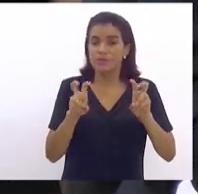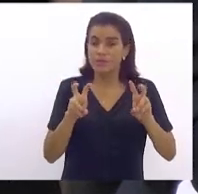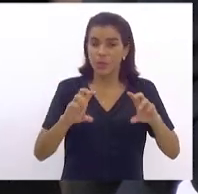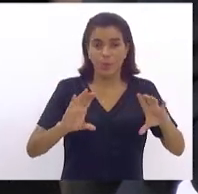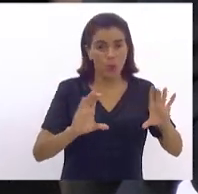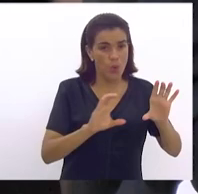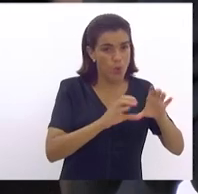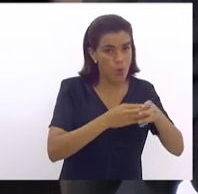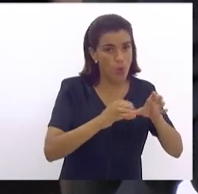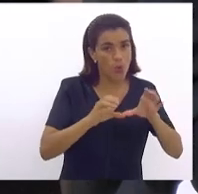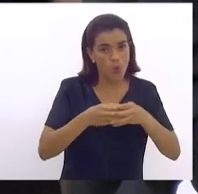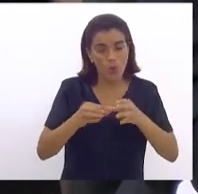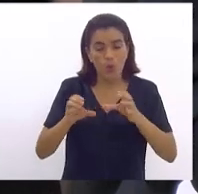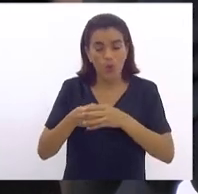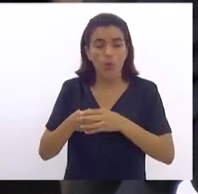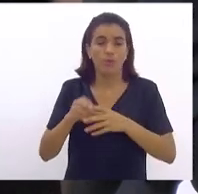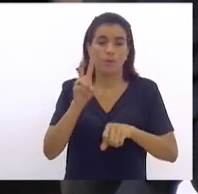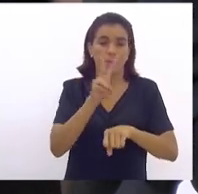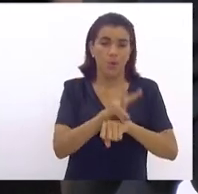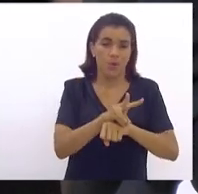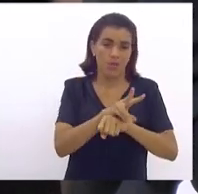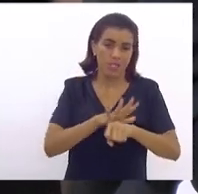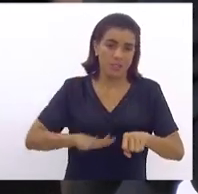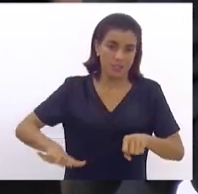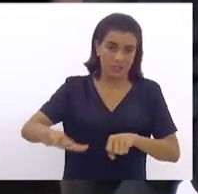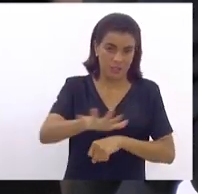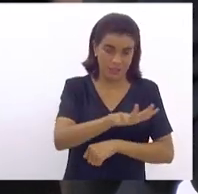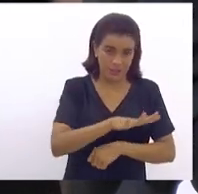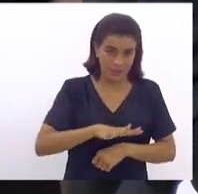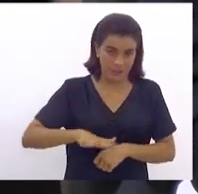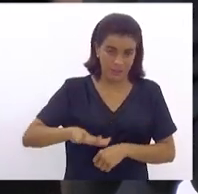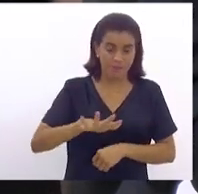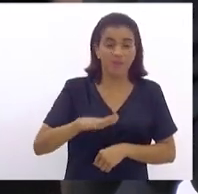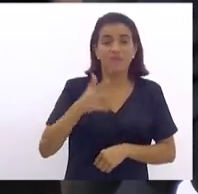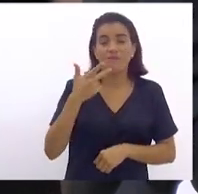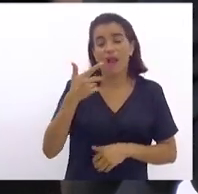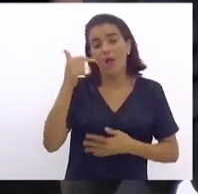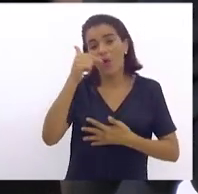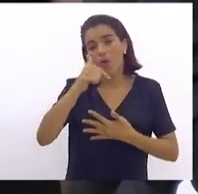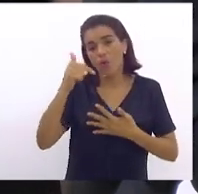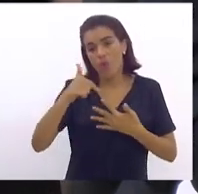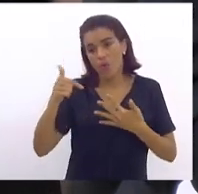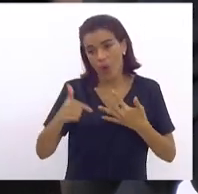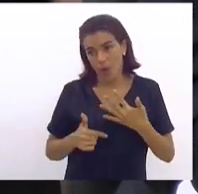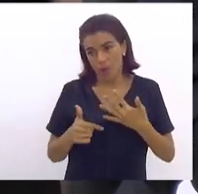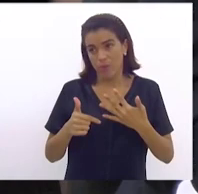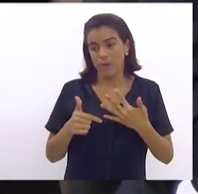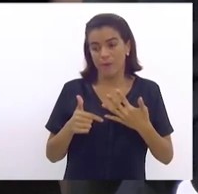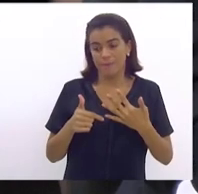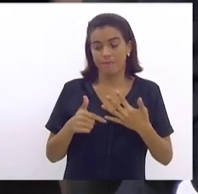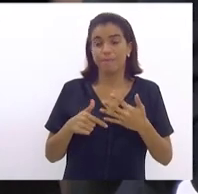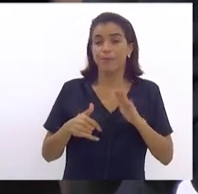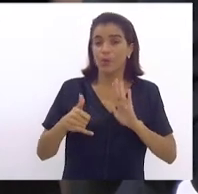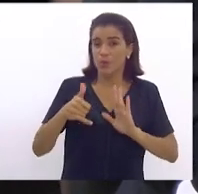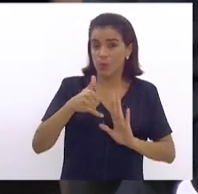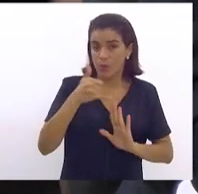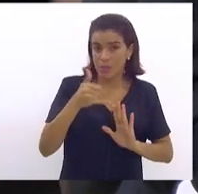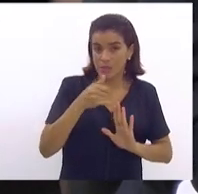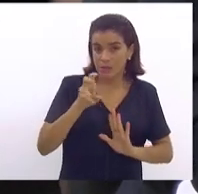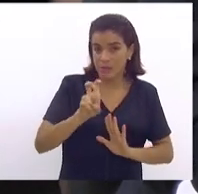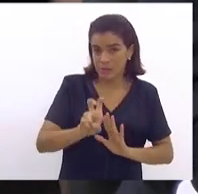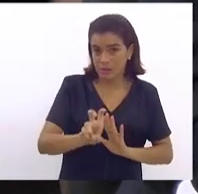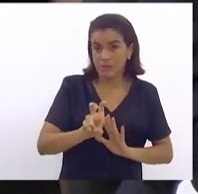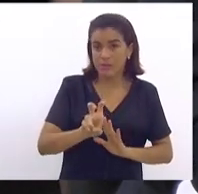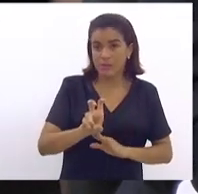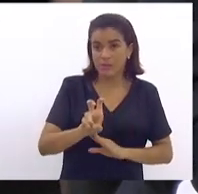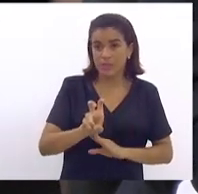das unidades de proteção integral, né? E menciona quais são. E nesse inciso 5º, ele